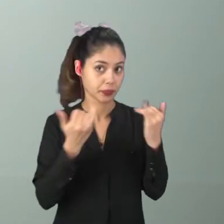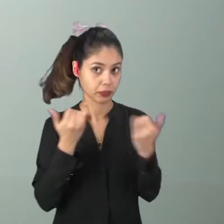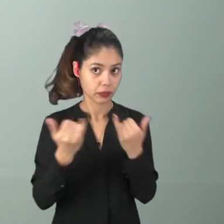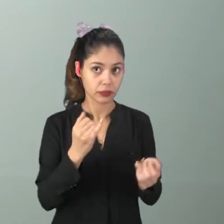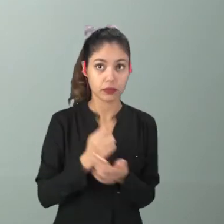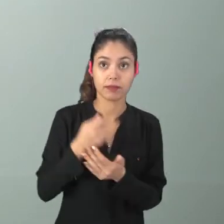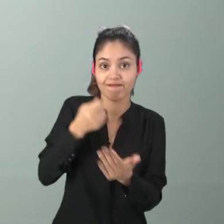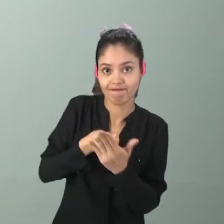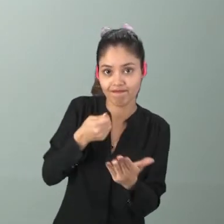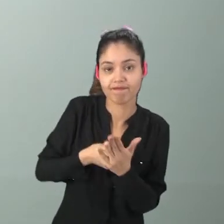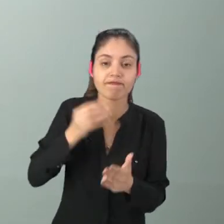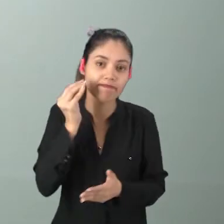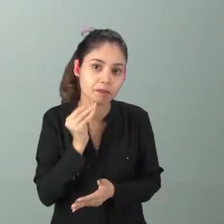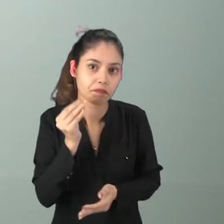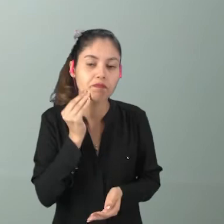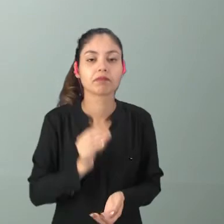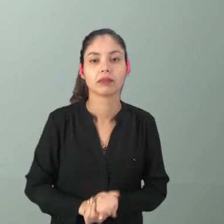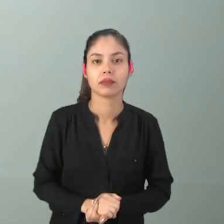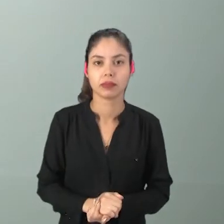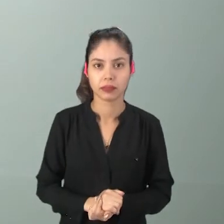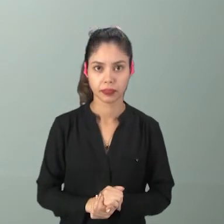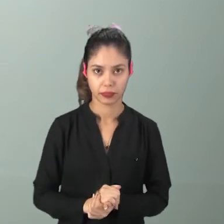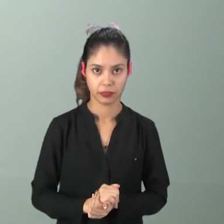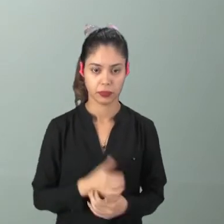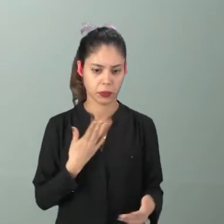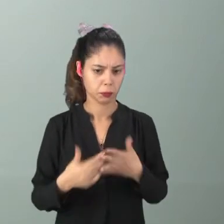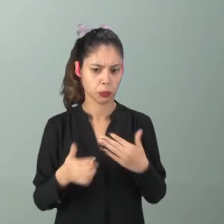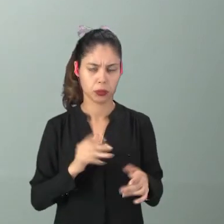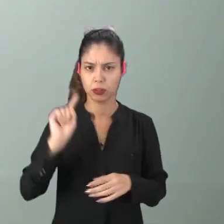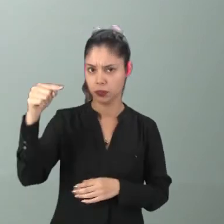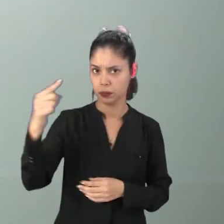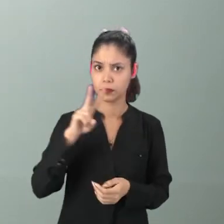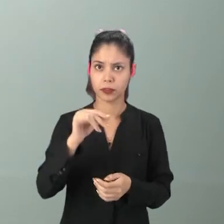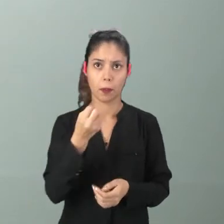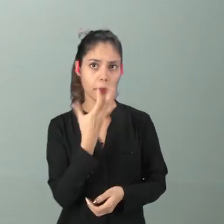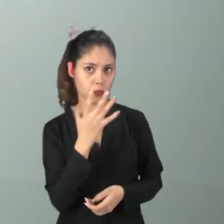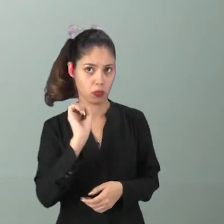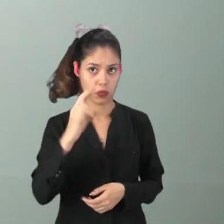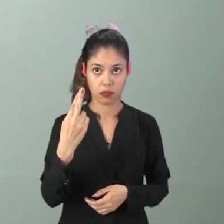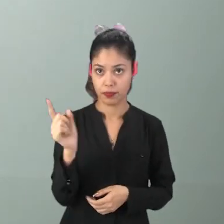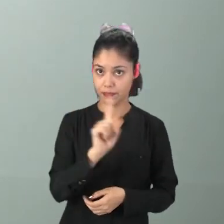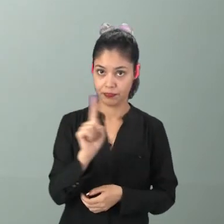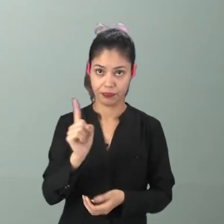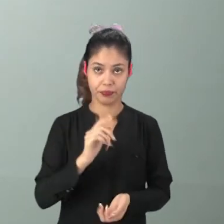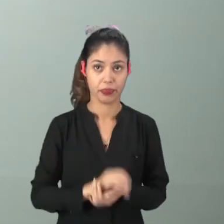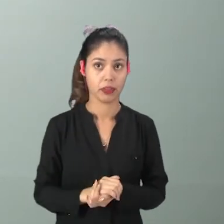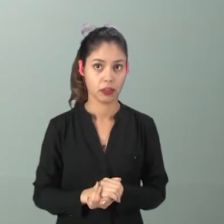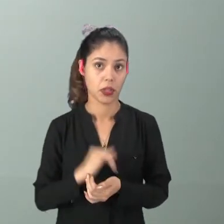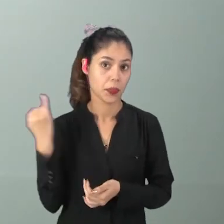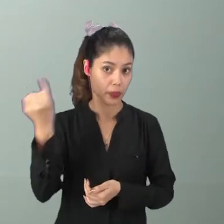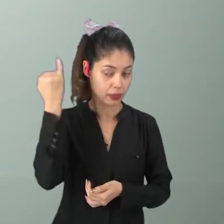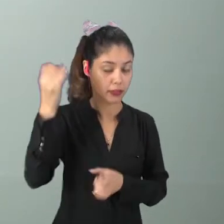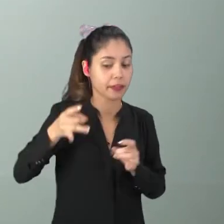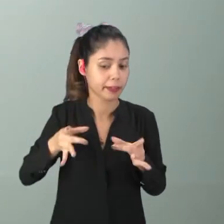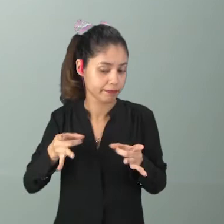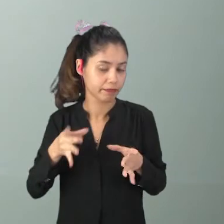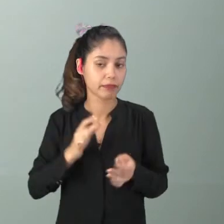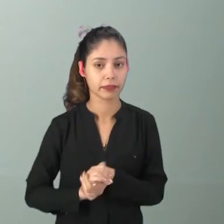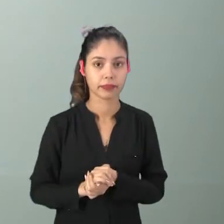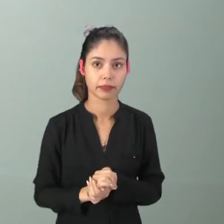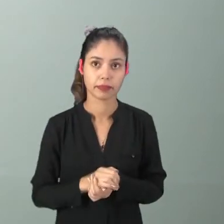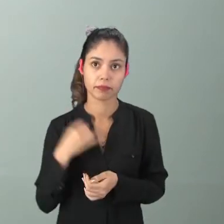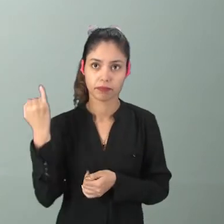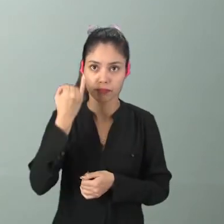e vender, independente de se aquilo vai ser bom ou não, entendeu? O importante é vender, o